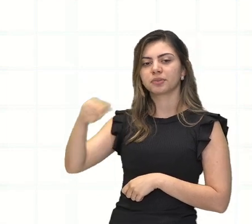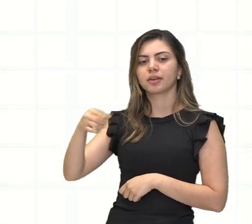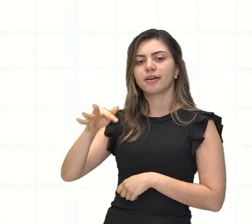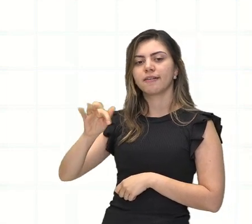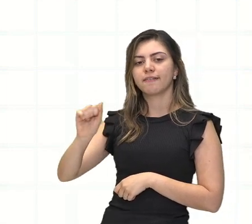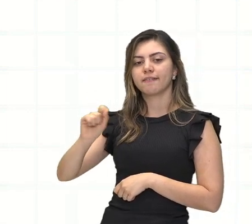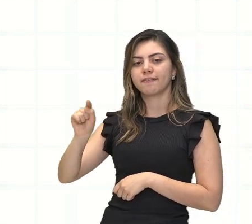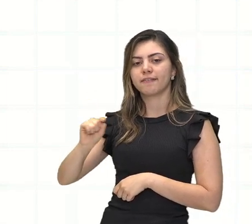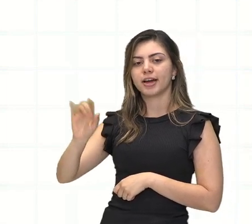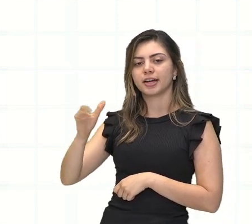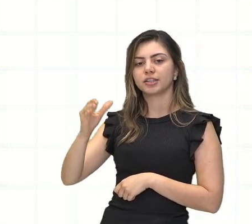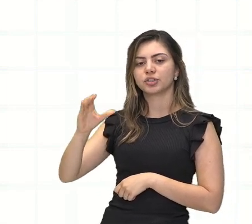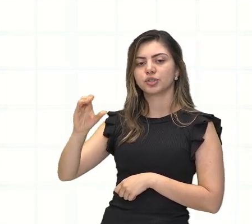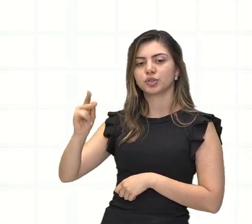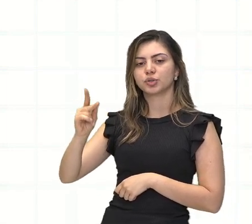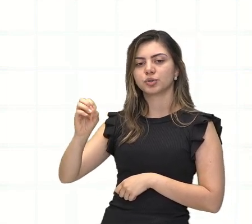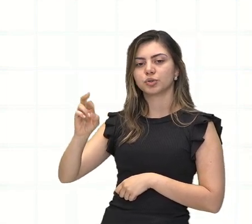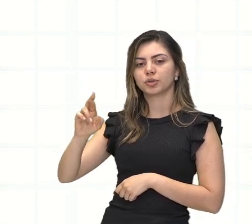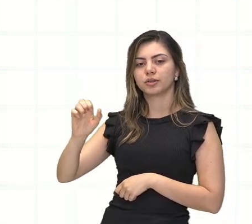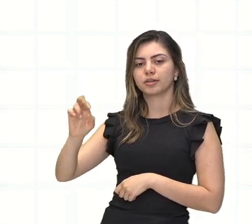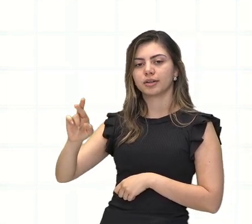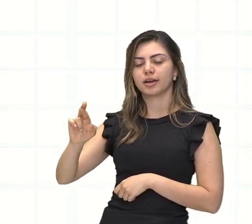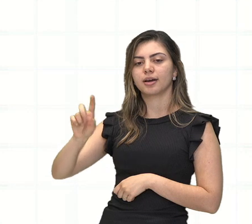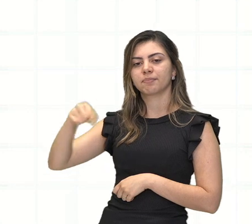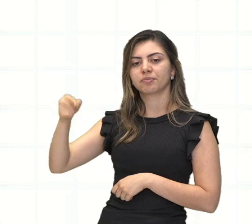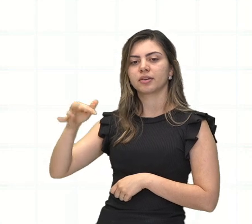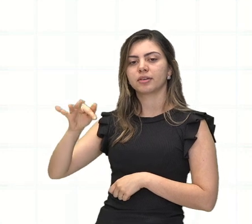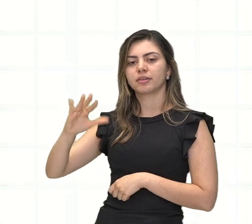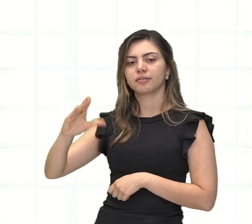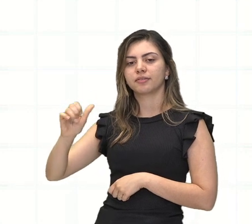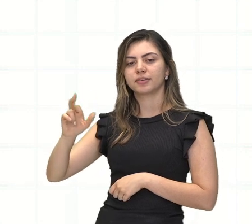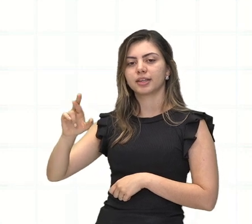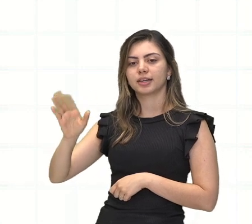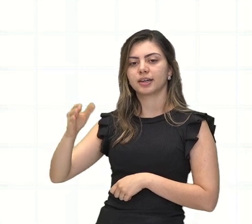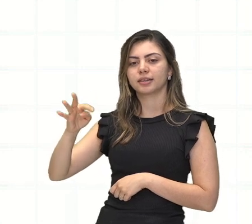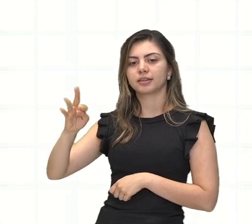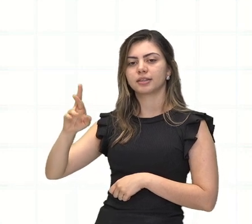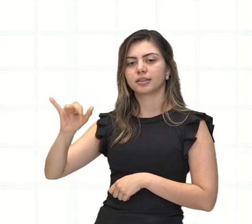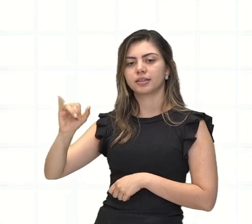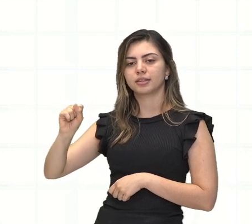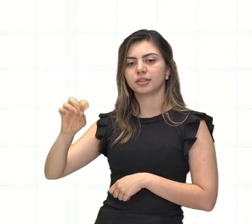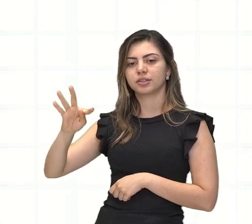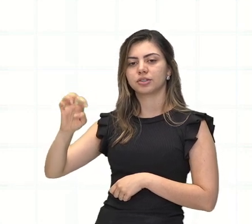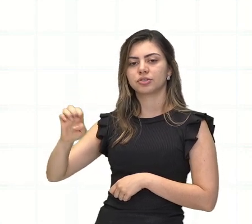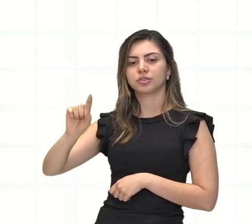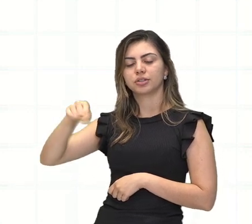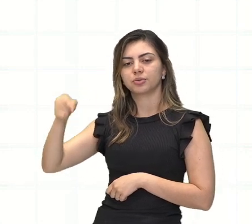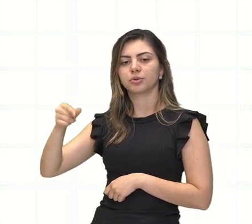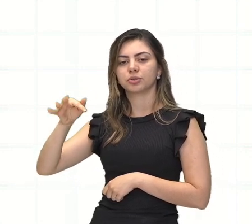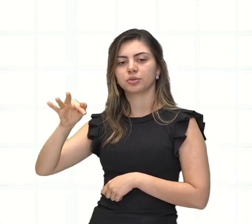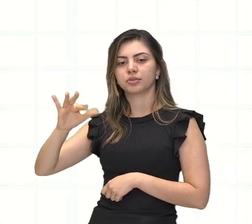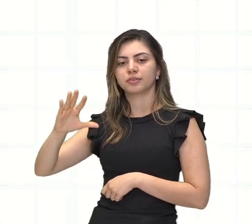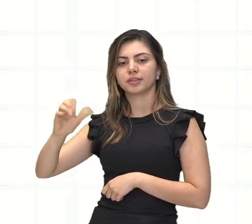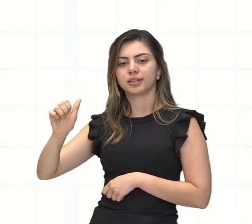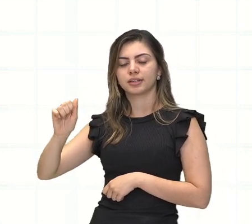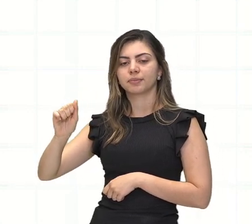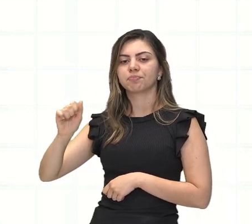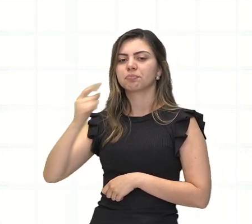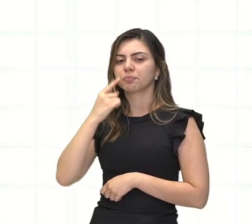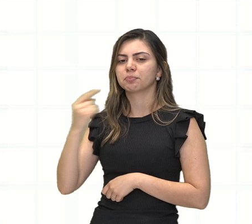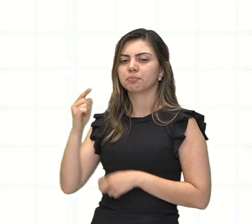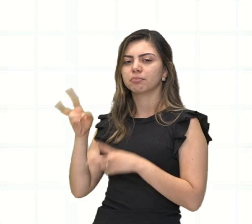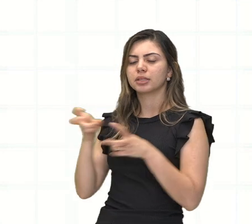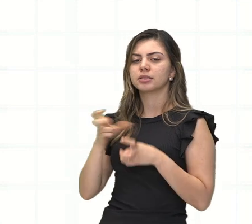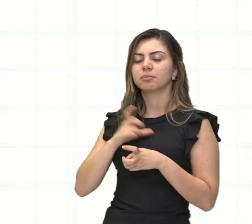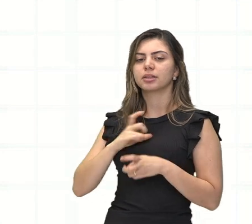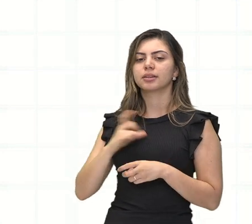chorar, ficar, fica. Aqui nós temos mais de